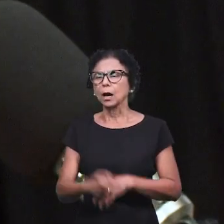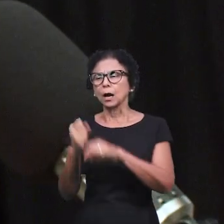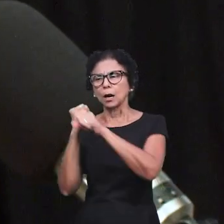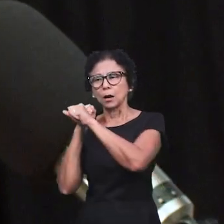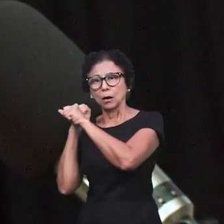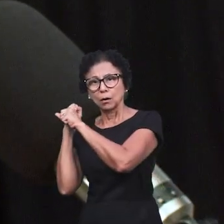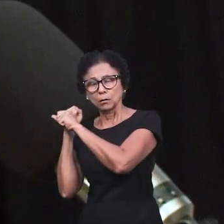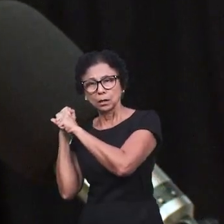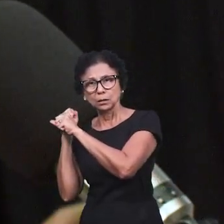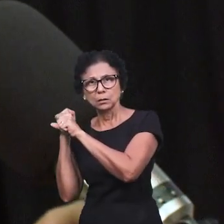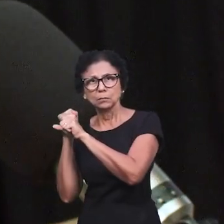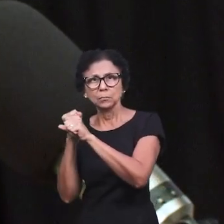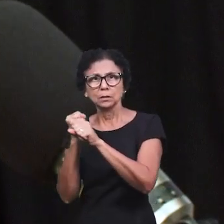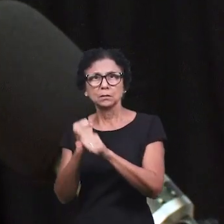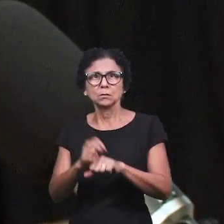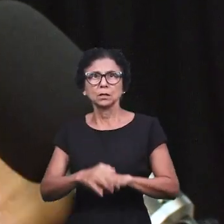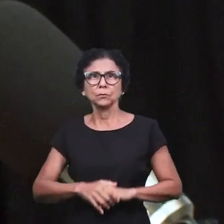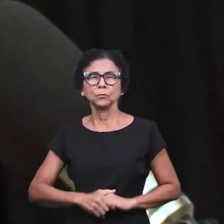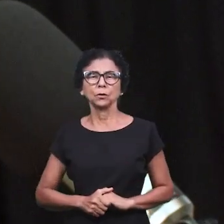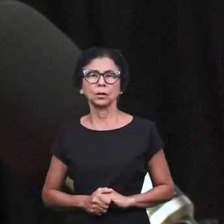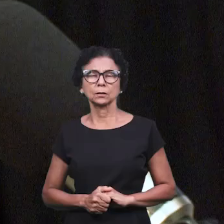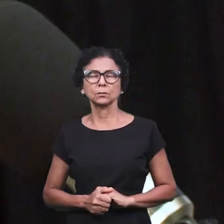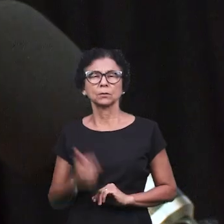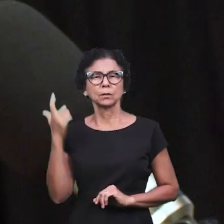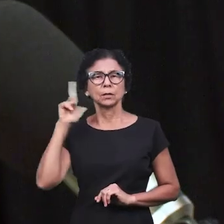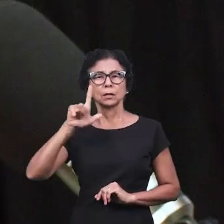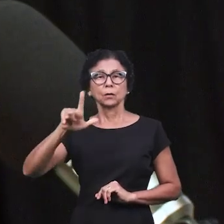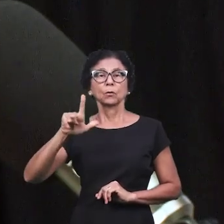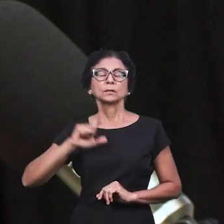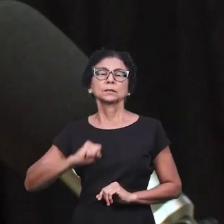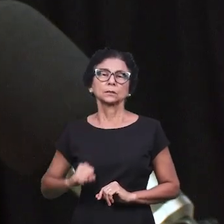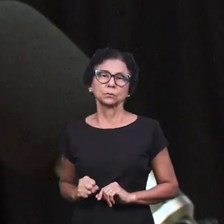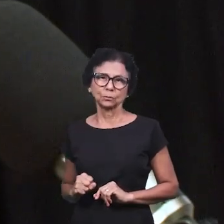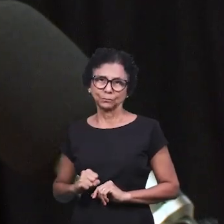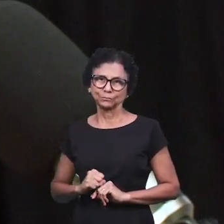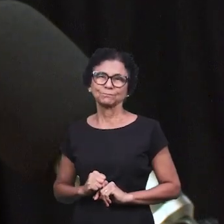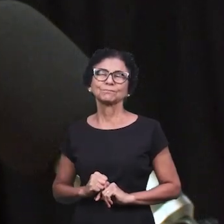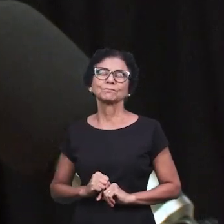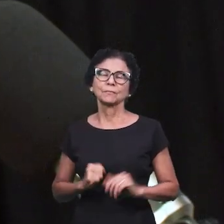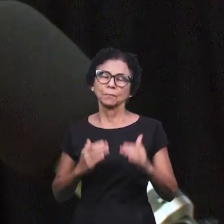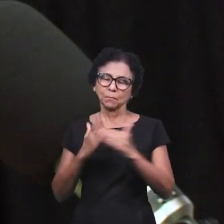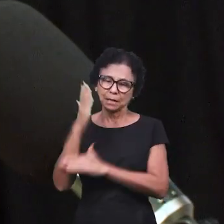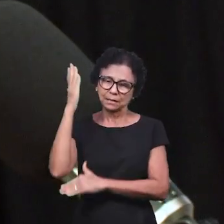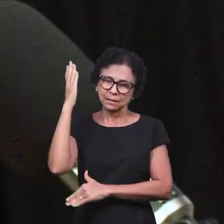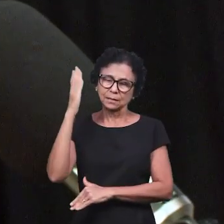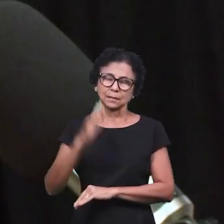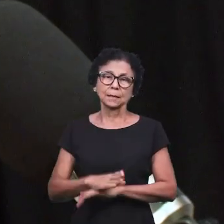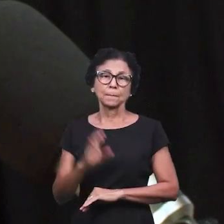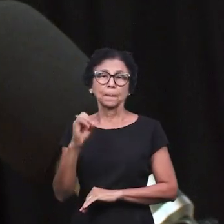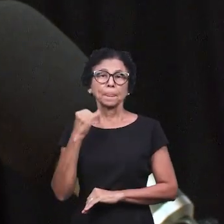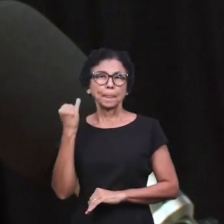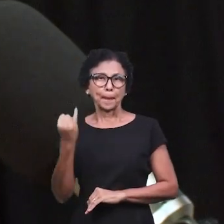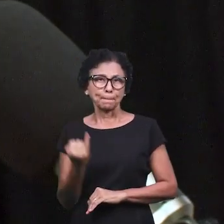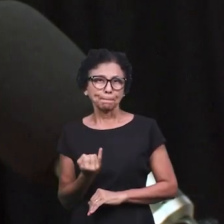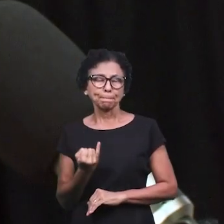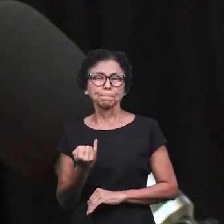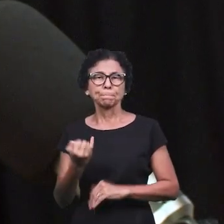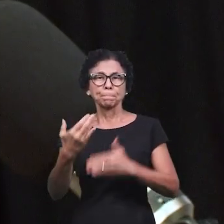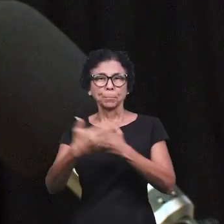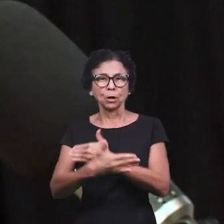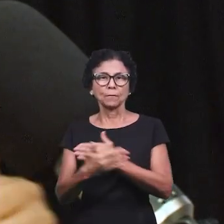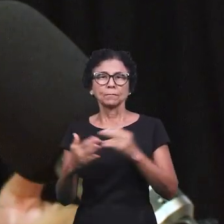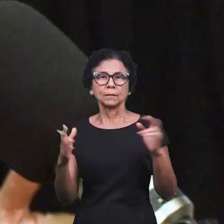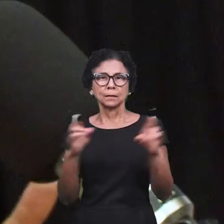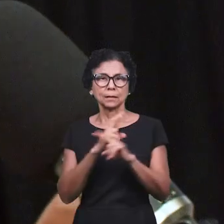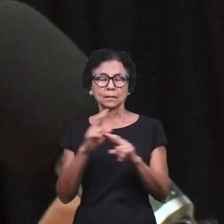levar alguns anos, como foi que aconteceu, mas eu consigo chegar. Então, é muito importante você fazer essas provas que têm relação com a sua